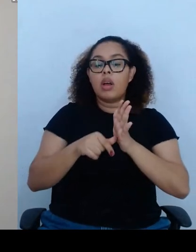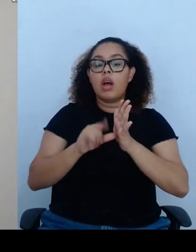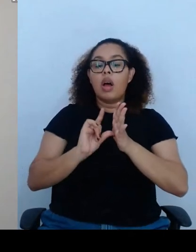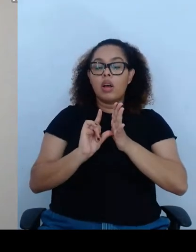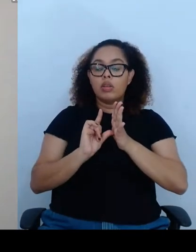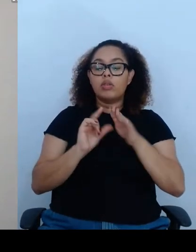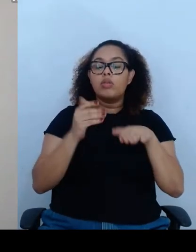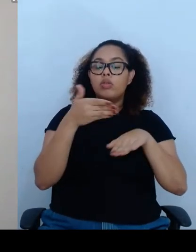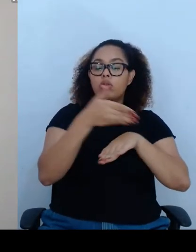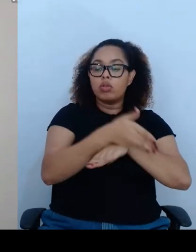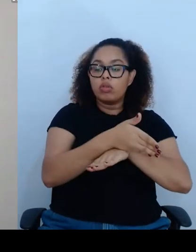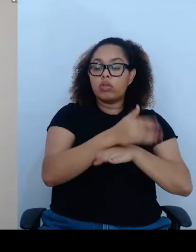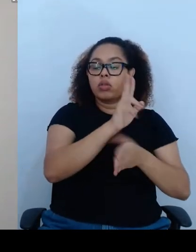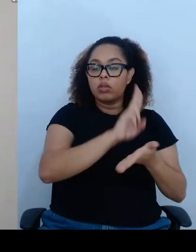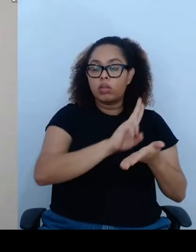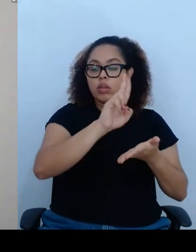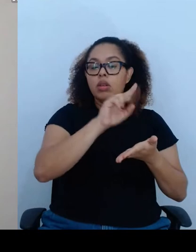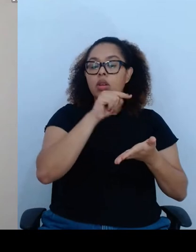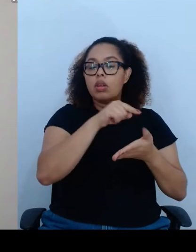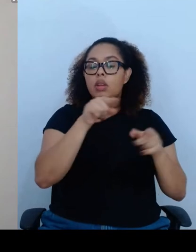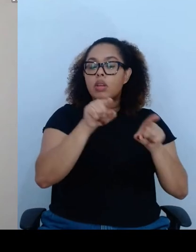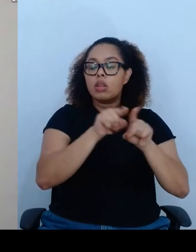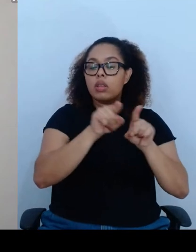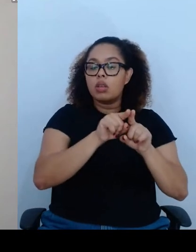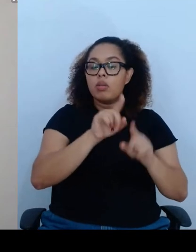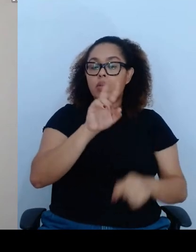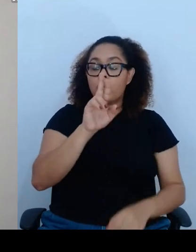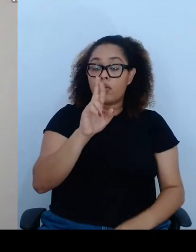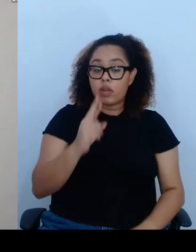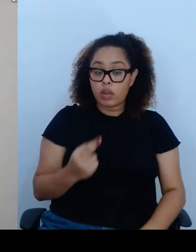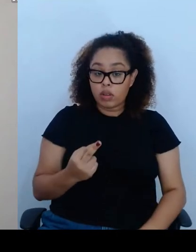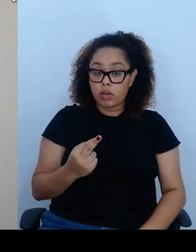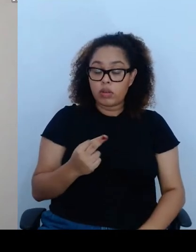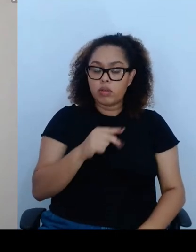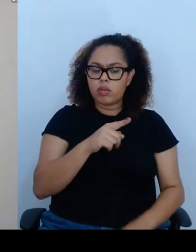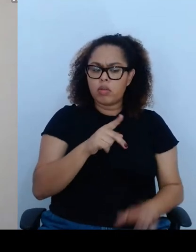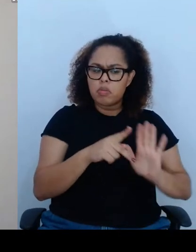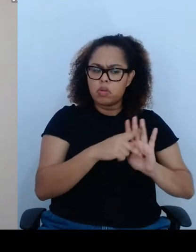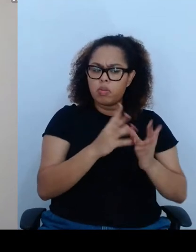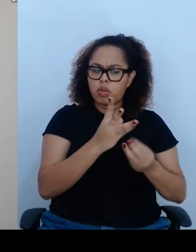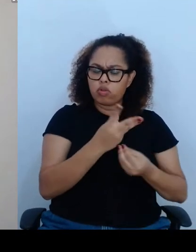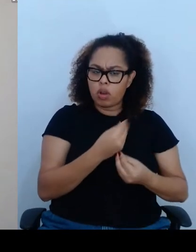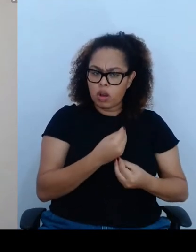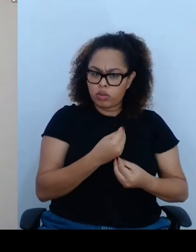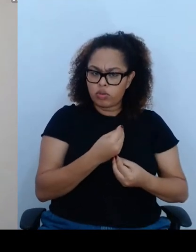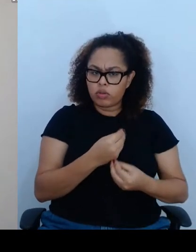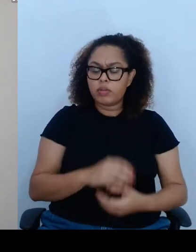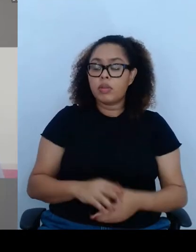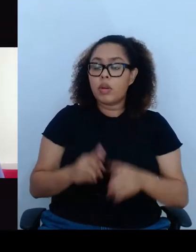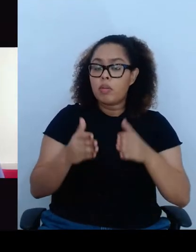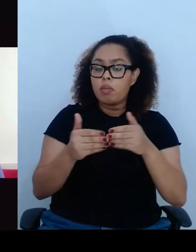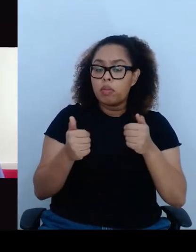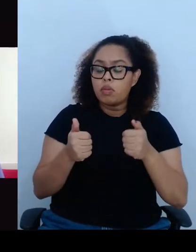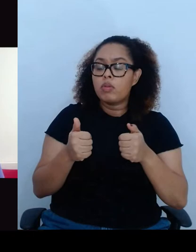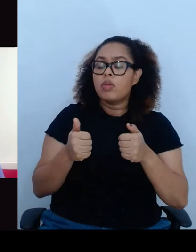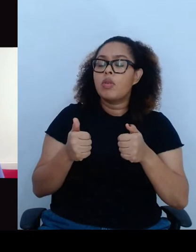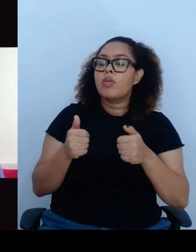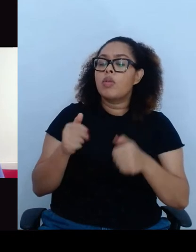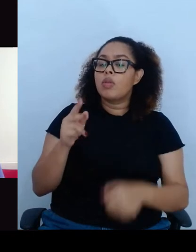foi retornar University então por favor professor